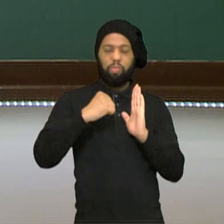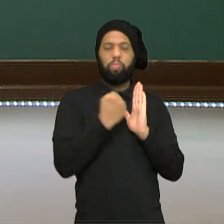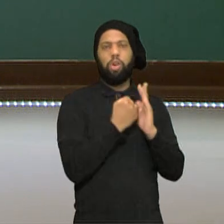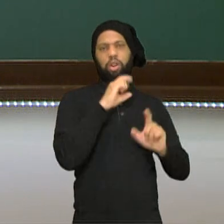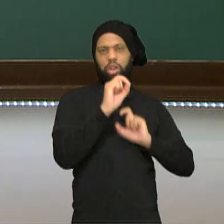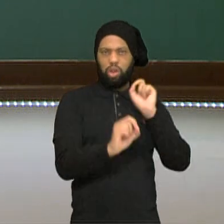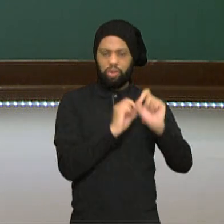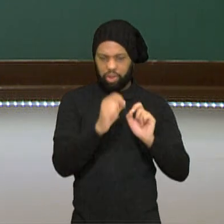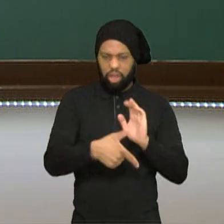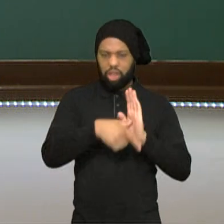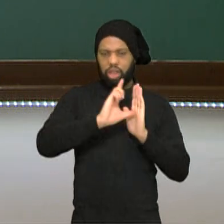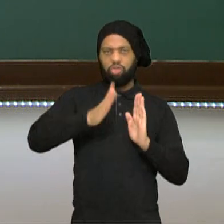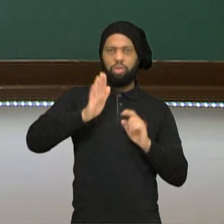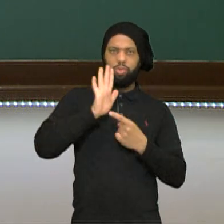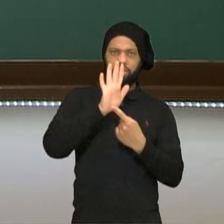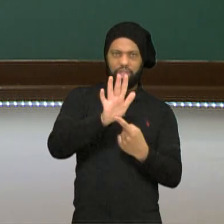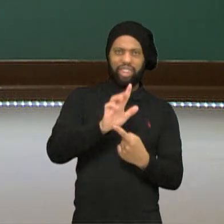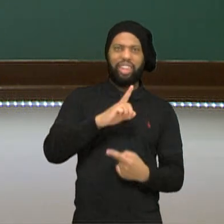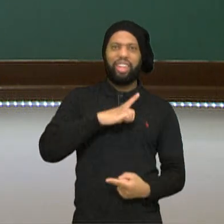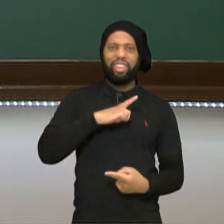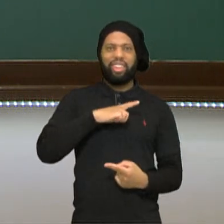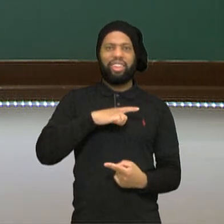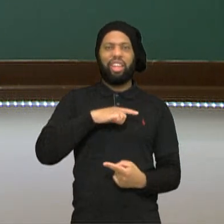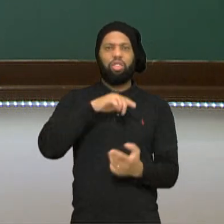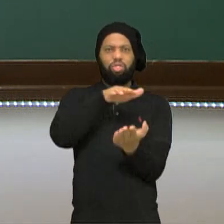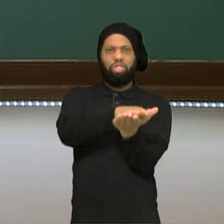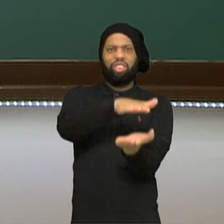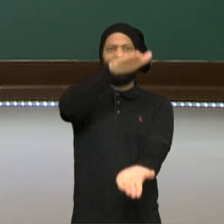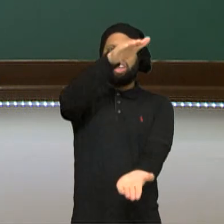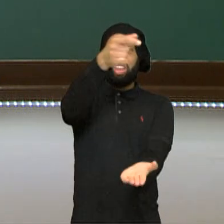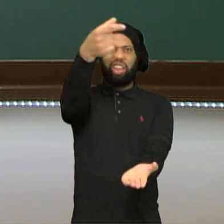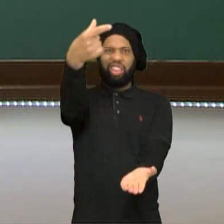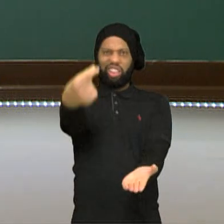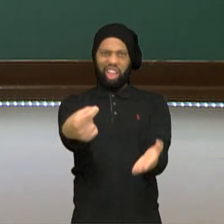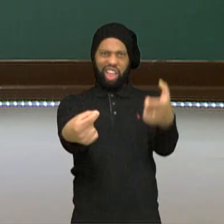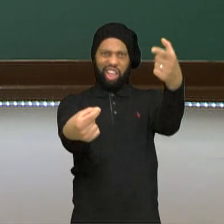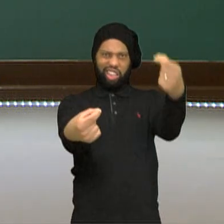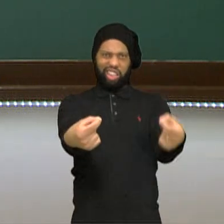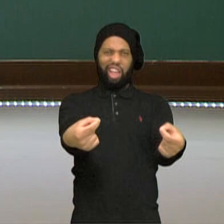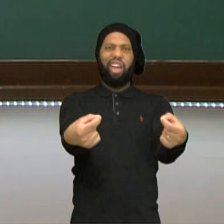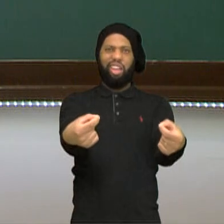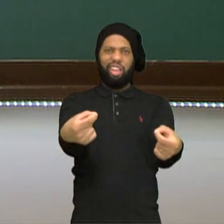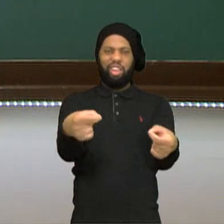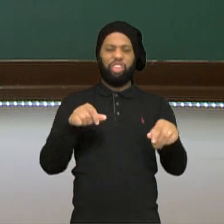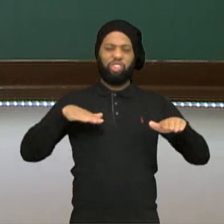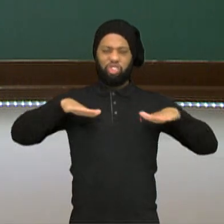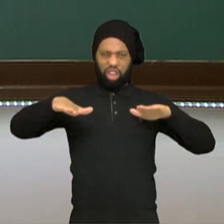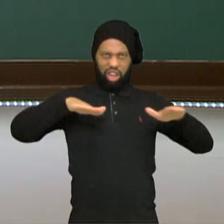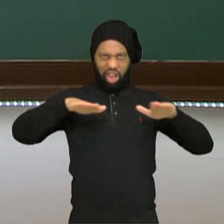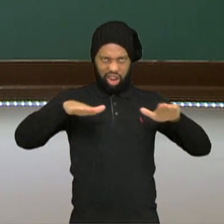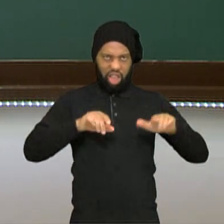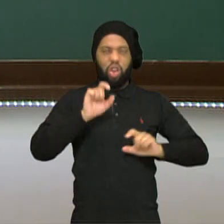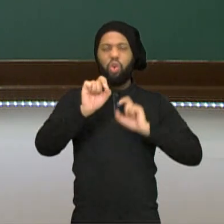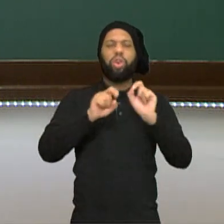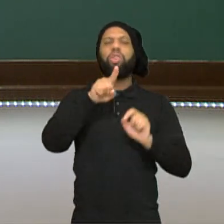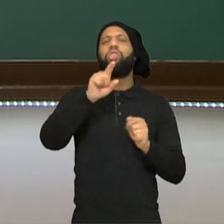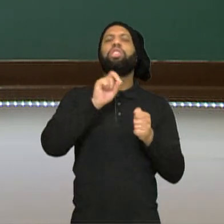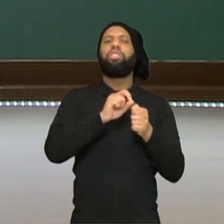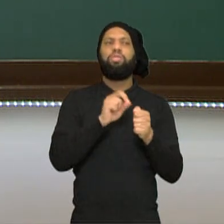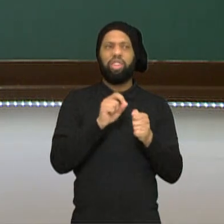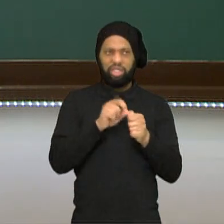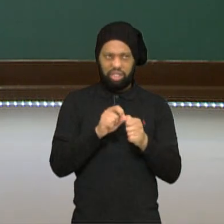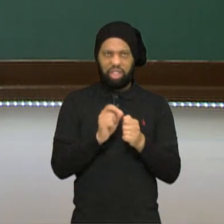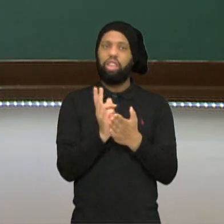gente viu ali o dente do jacaré, né, que eram aquelas linhas que representavam esse dente do jacaré. Então o que, que vocês vão representar aí,